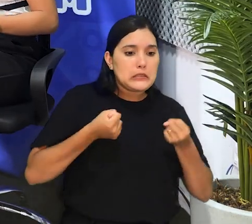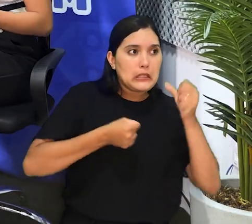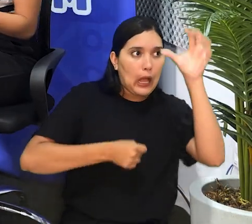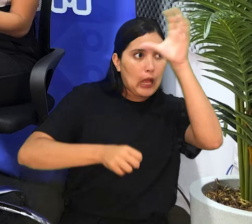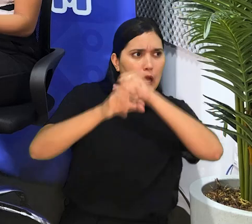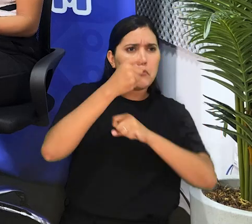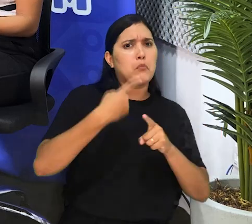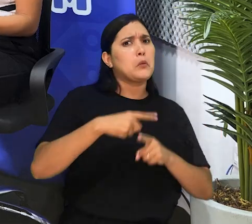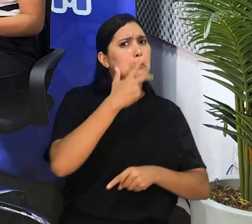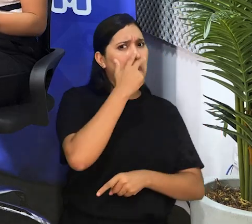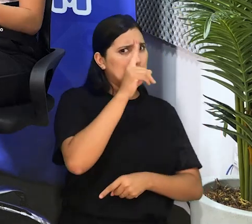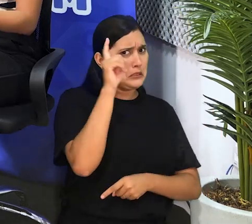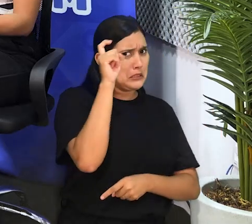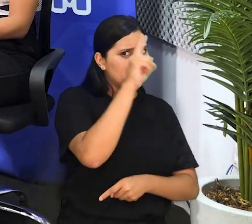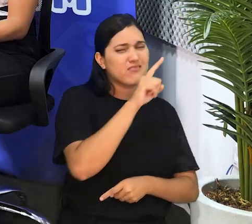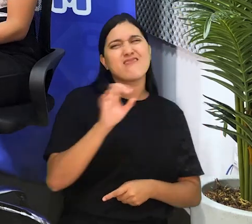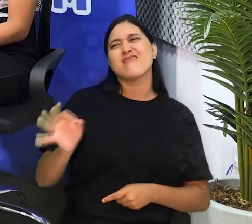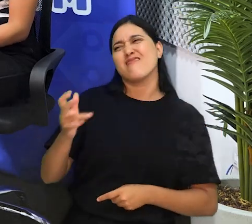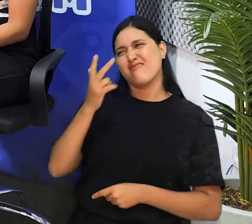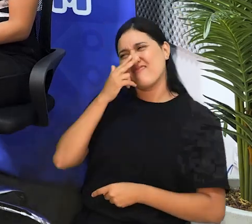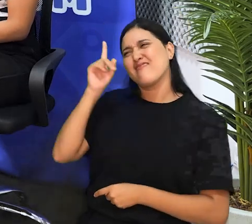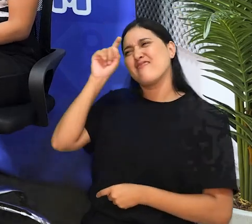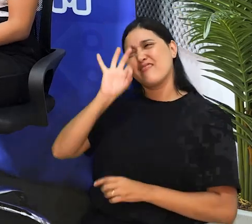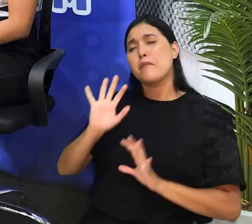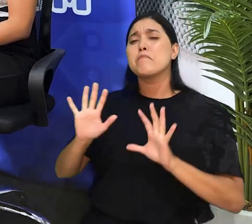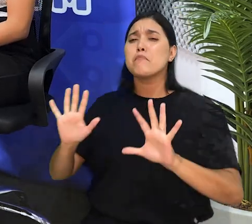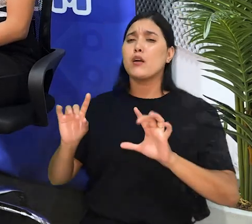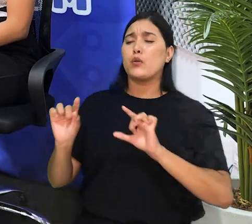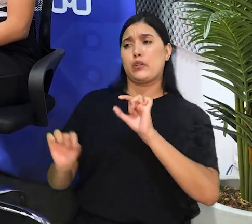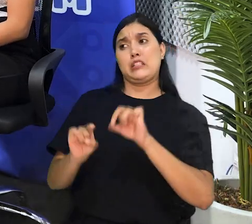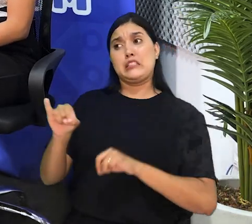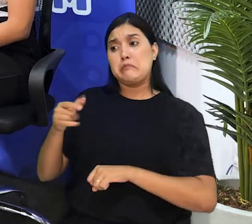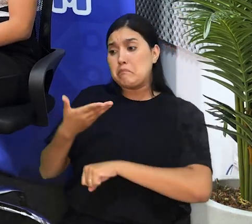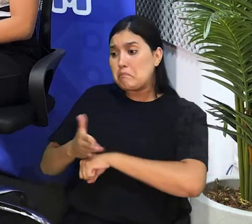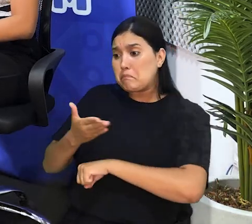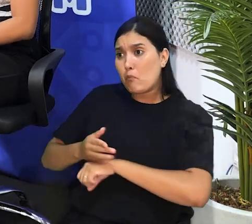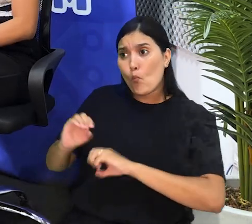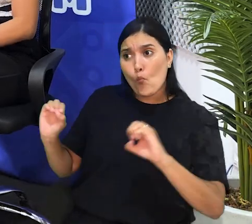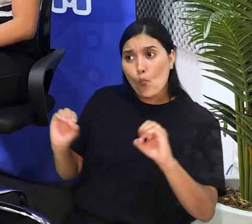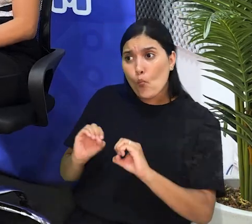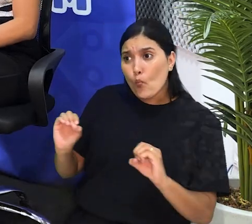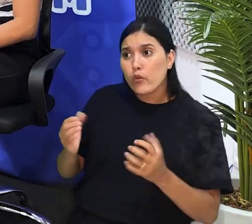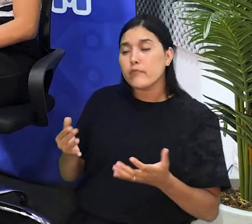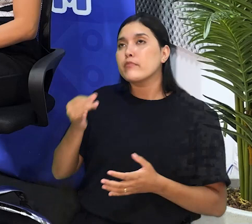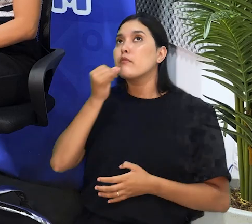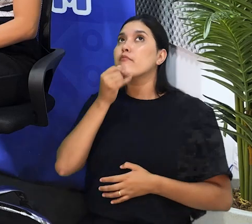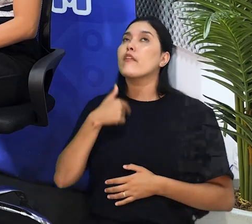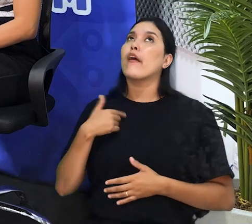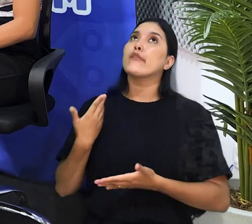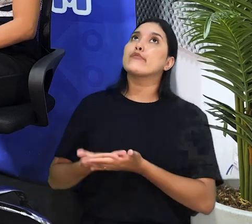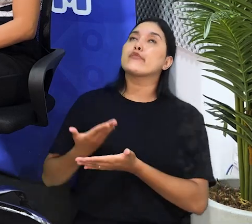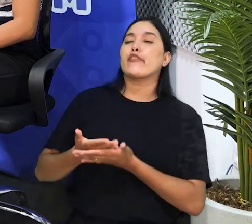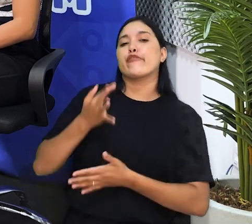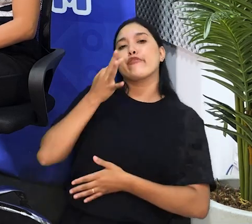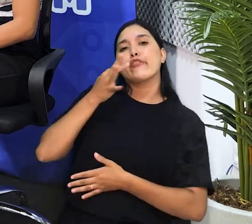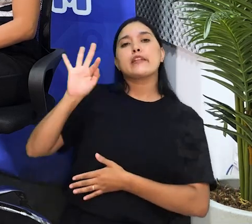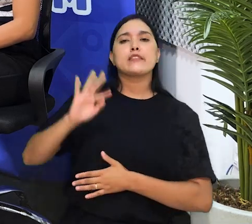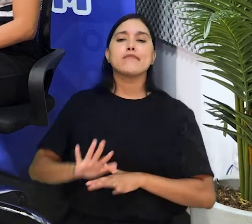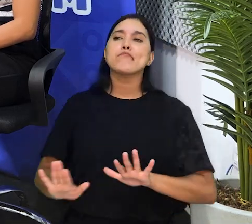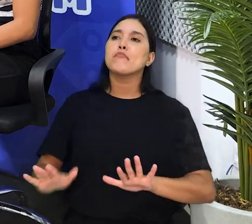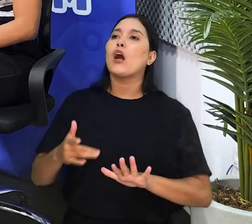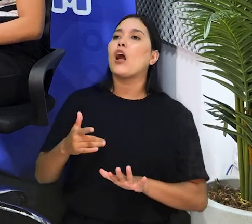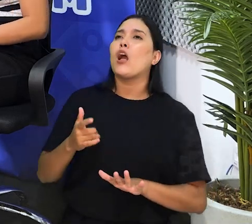não há esse empenho, porque parece que é difícil. Que é tão difícil, né? É aquela questão, se tu não pratica, por exemplo, eu